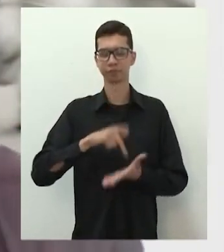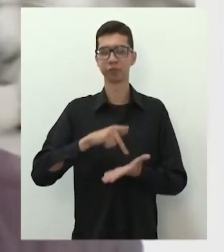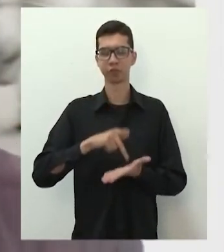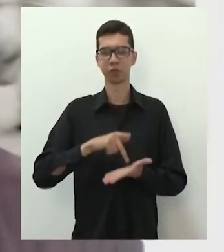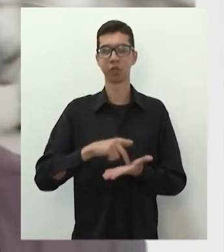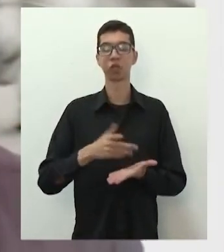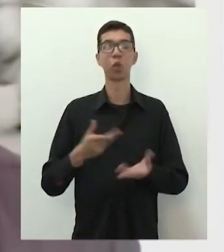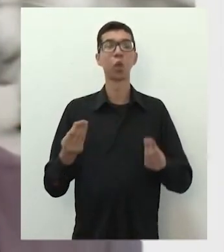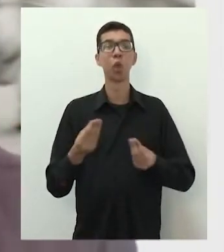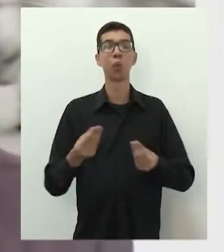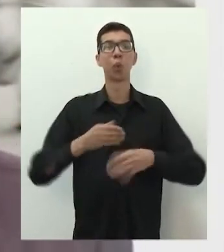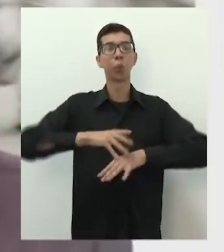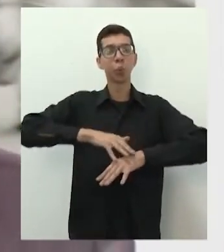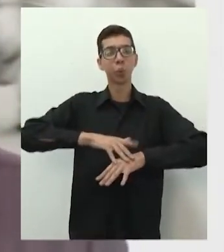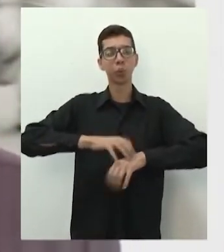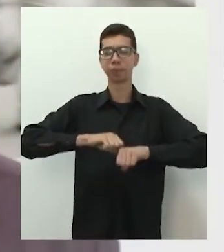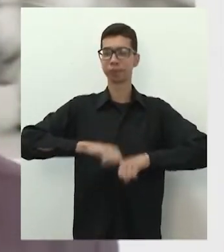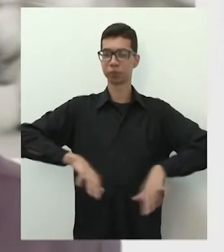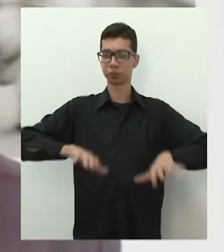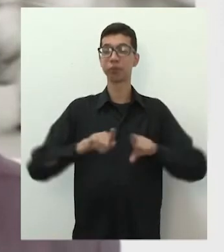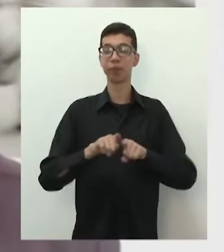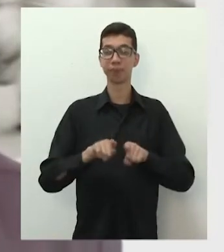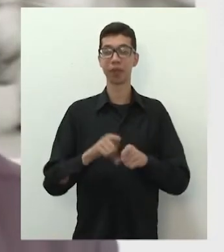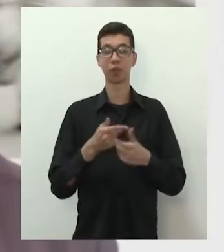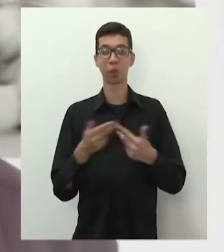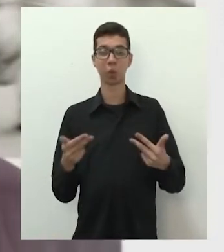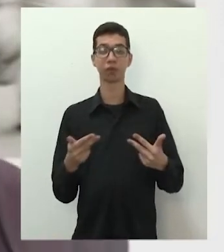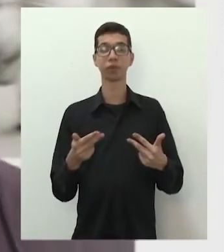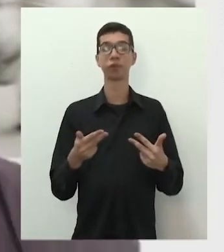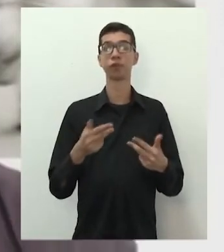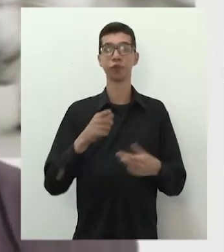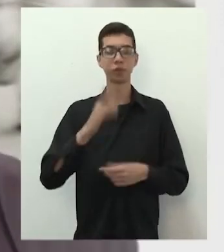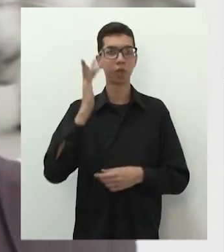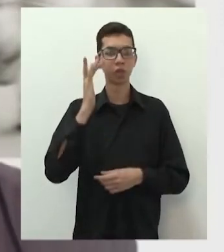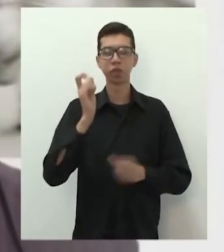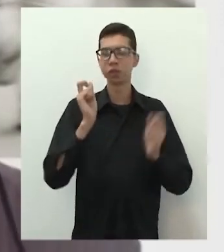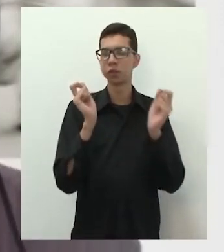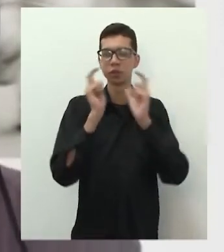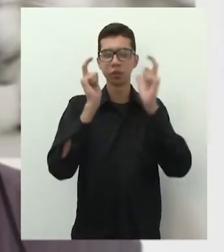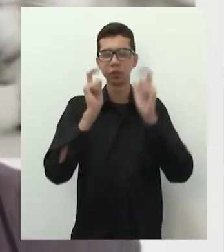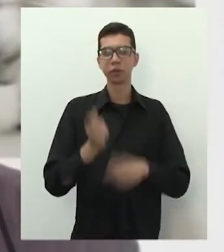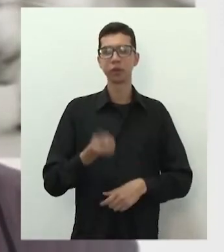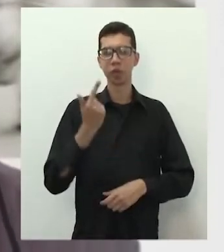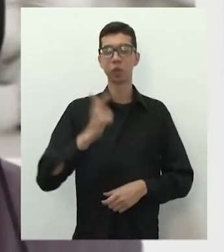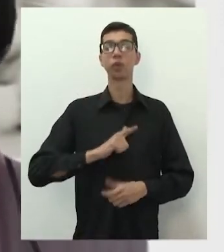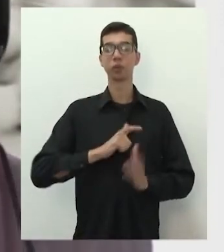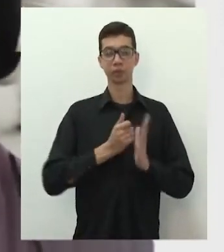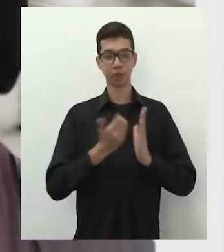corações que a gente observa numa página sobre berrybacking. Berrybacking, não sei se vocês conhecem esse termo,